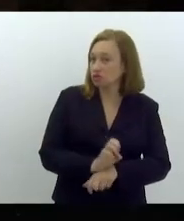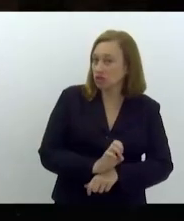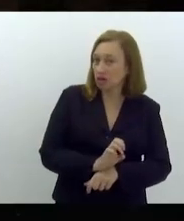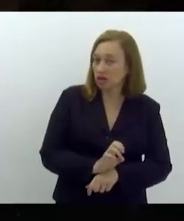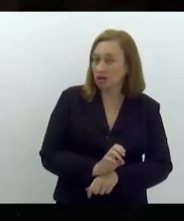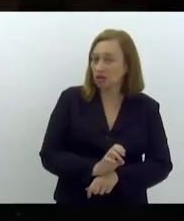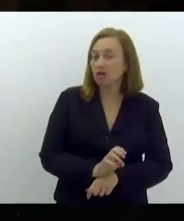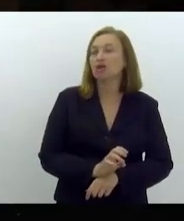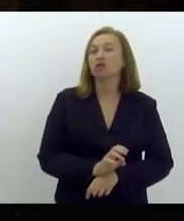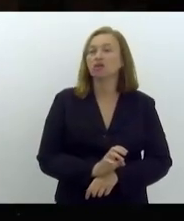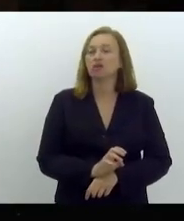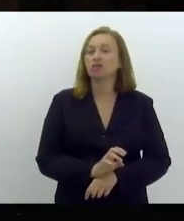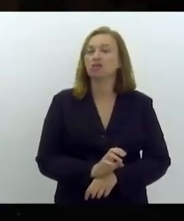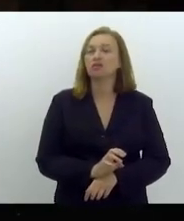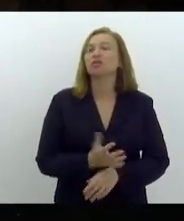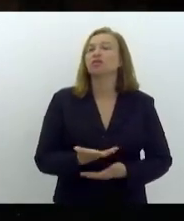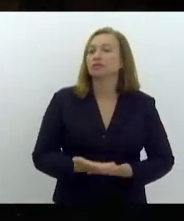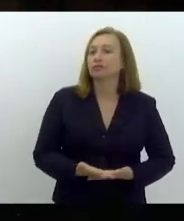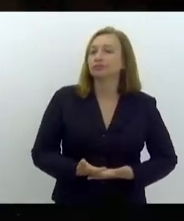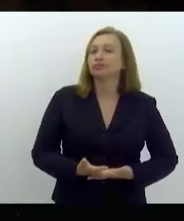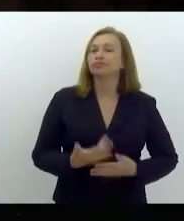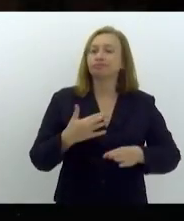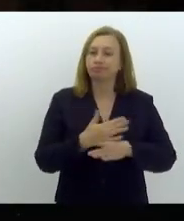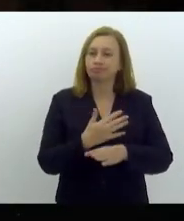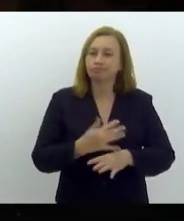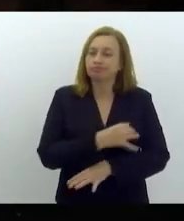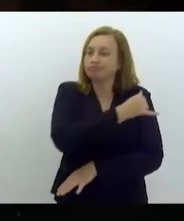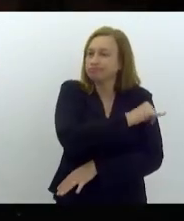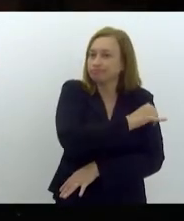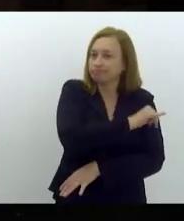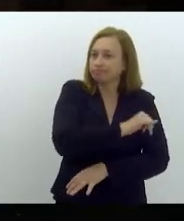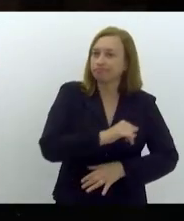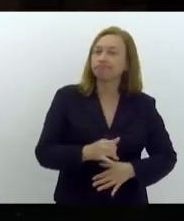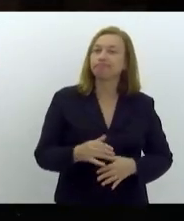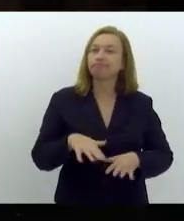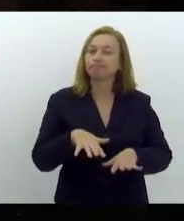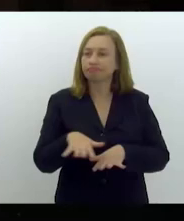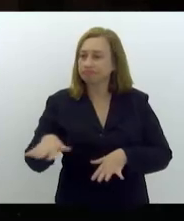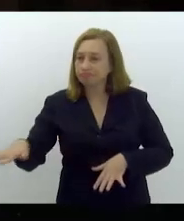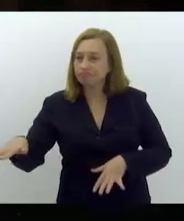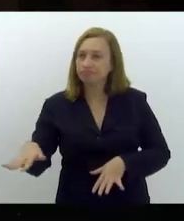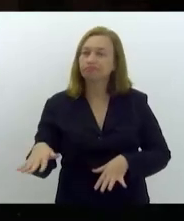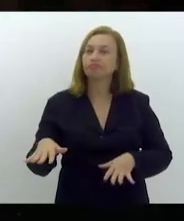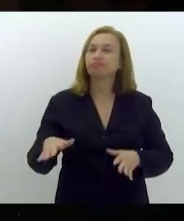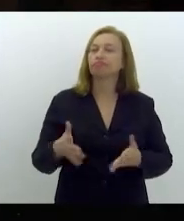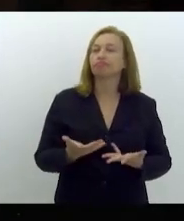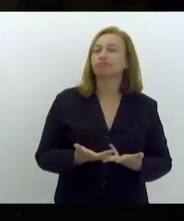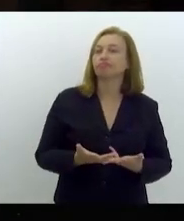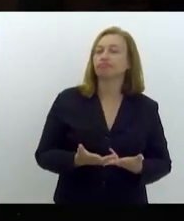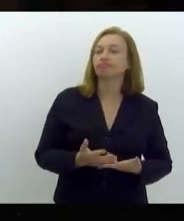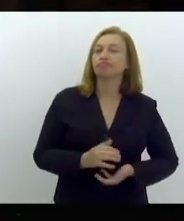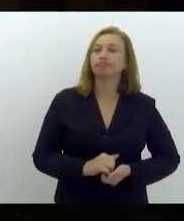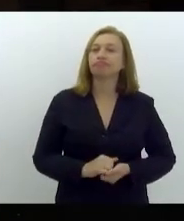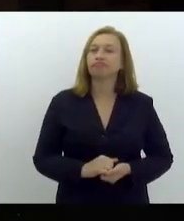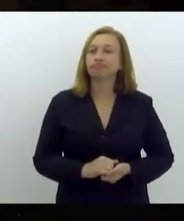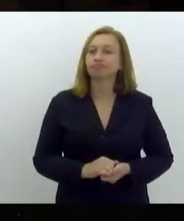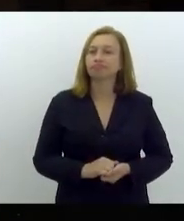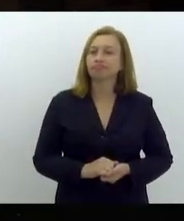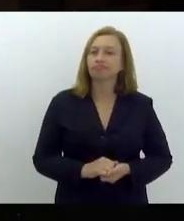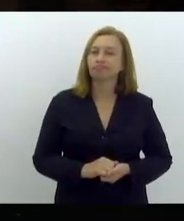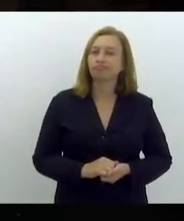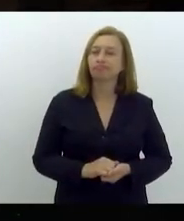e que ocupa volumosamente a cidade do Rio de Janeiro e suas favelas os seus morros as suas comunidades